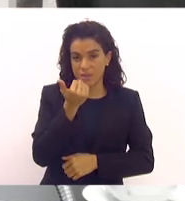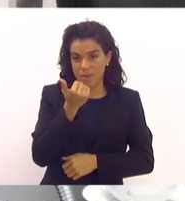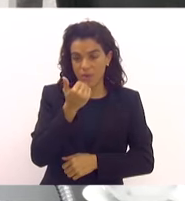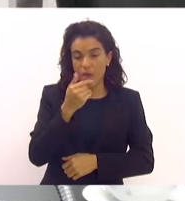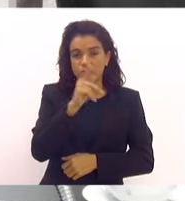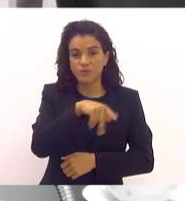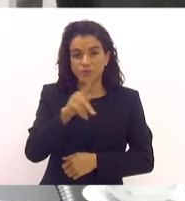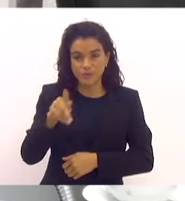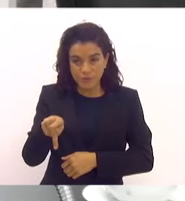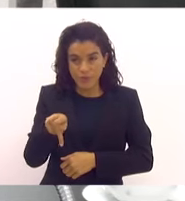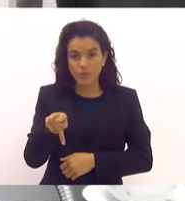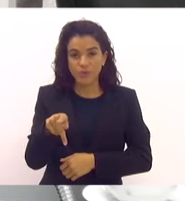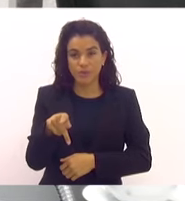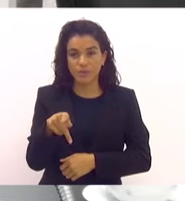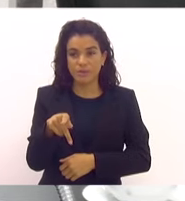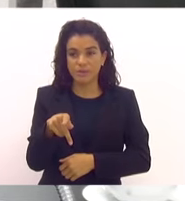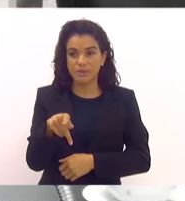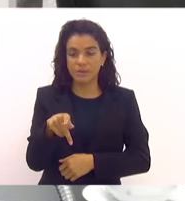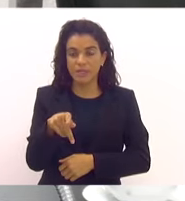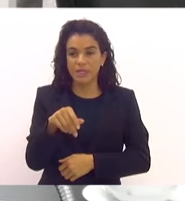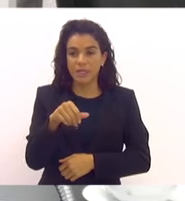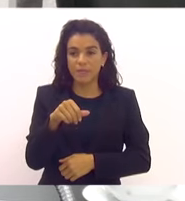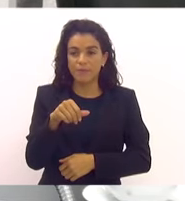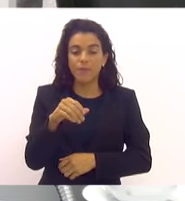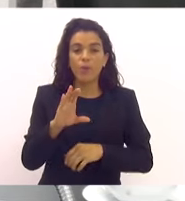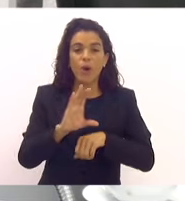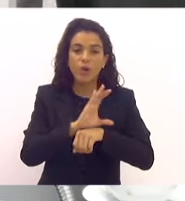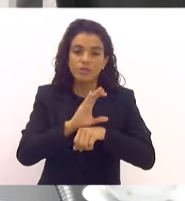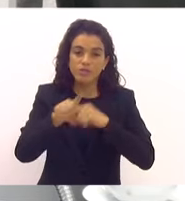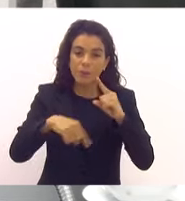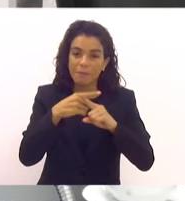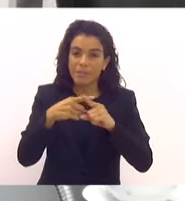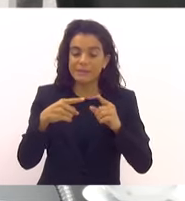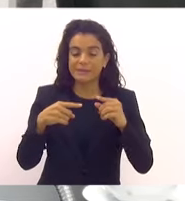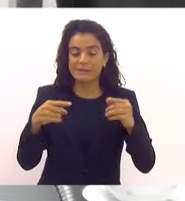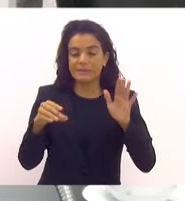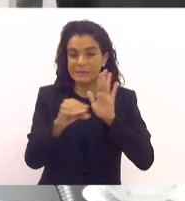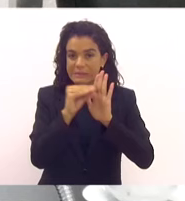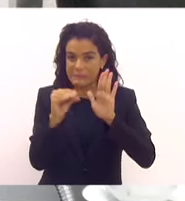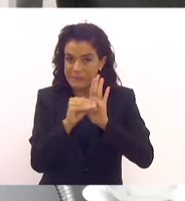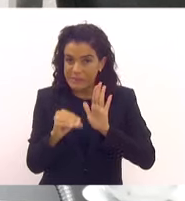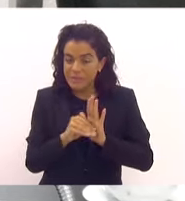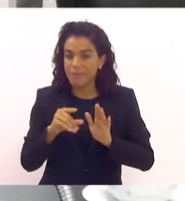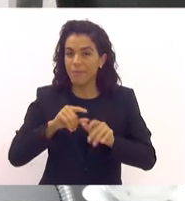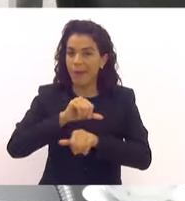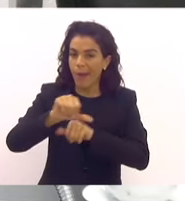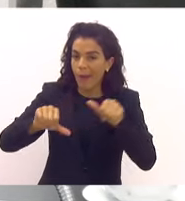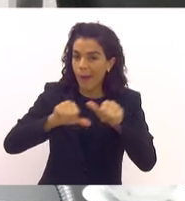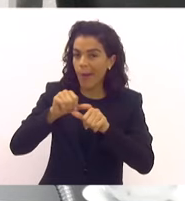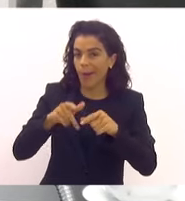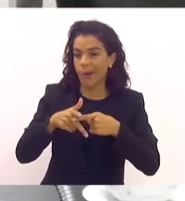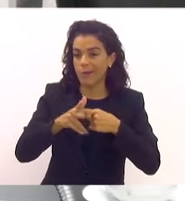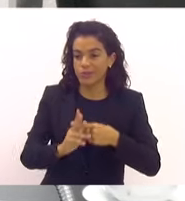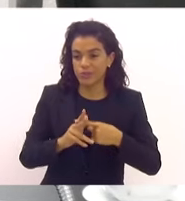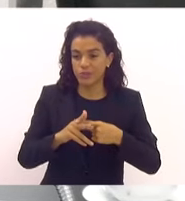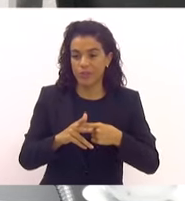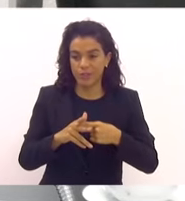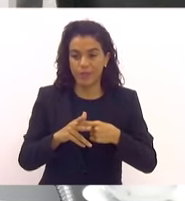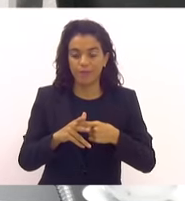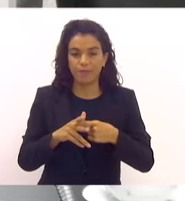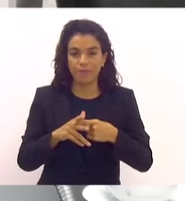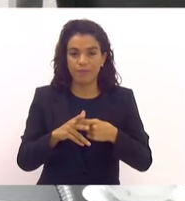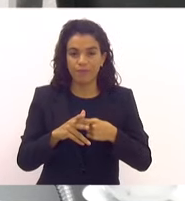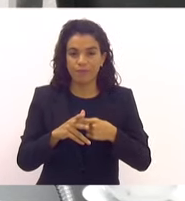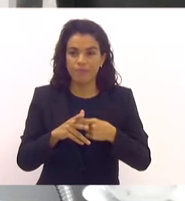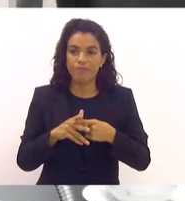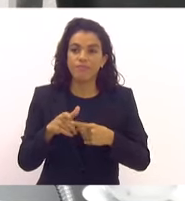discentes. E aí, fazer aqui uma constitucionalidade com emenda para corrigir a emenda. A ser destinado